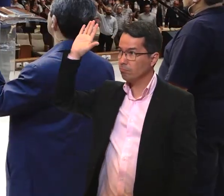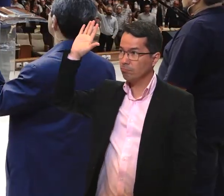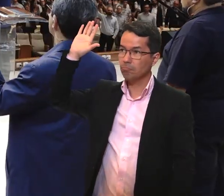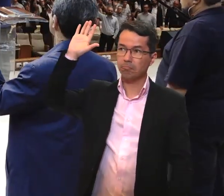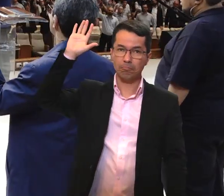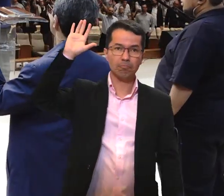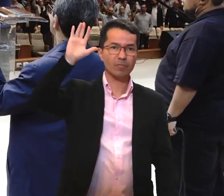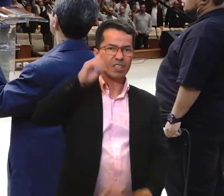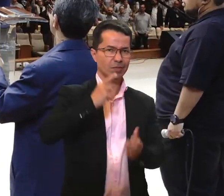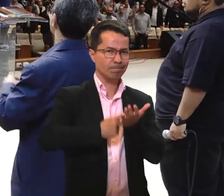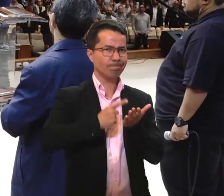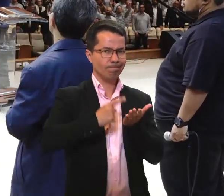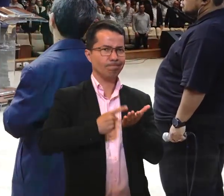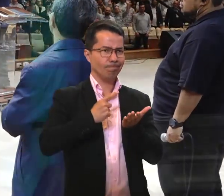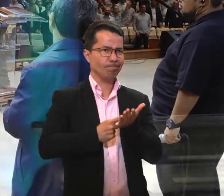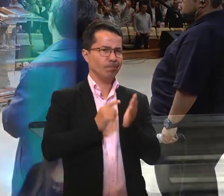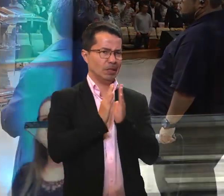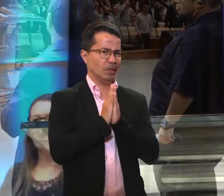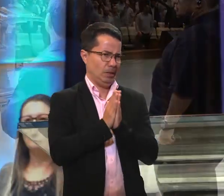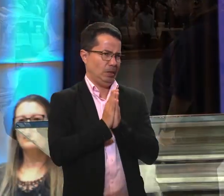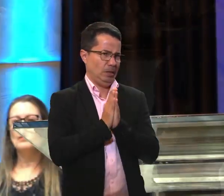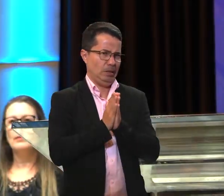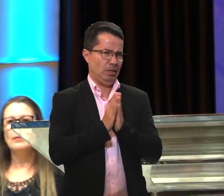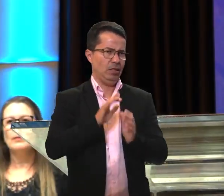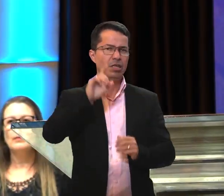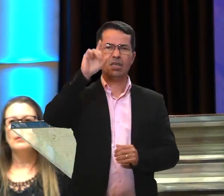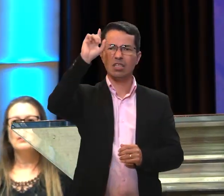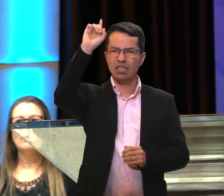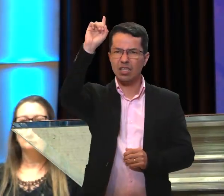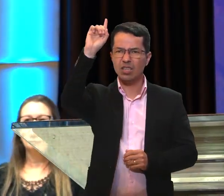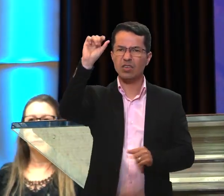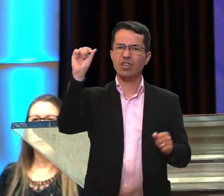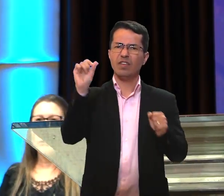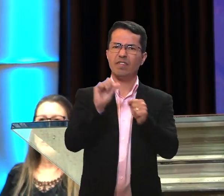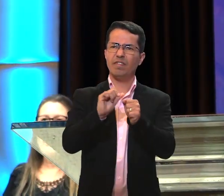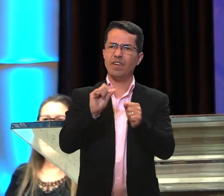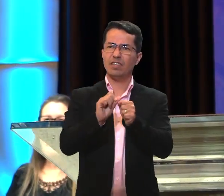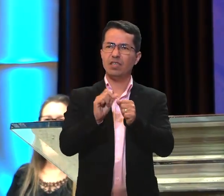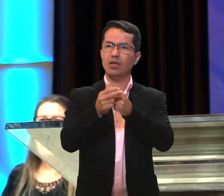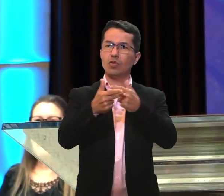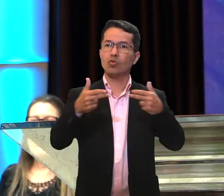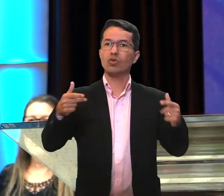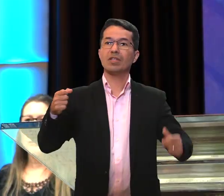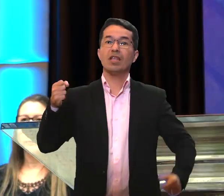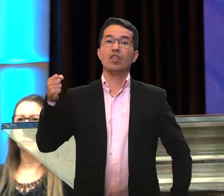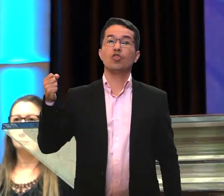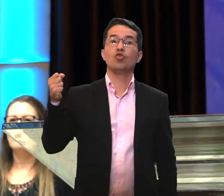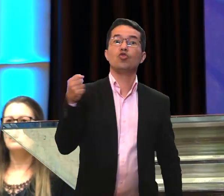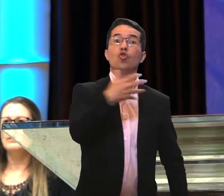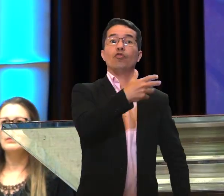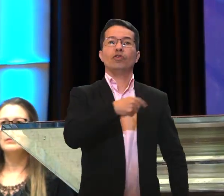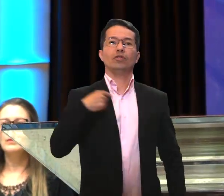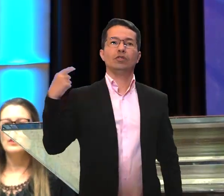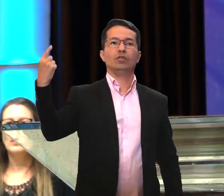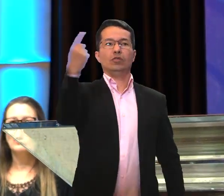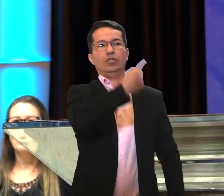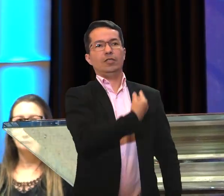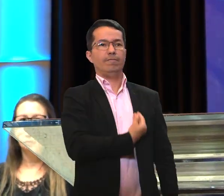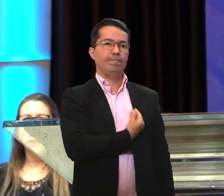Faça esse compromisso. Deus vai fazer algo novo entre